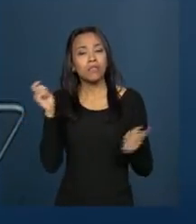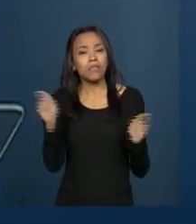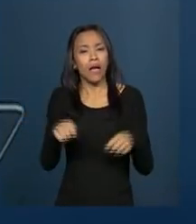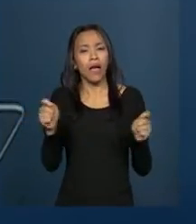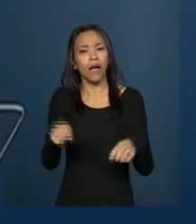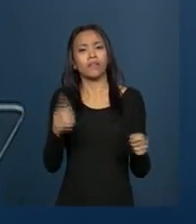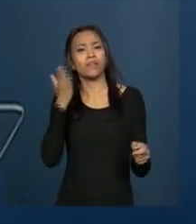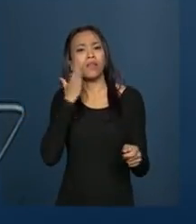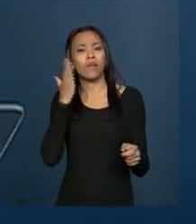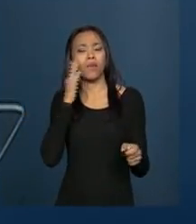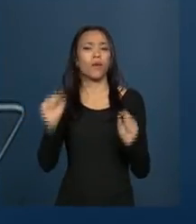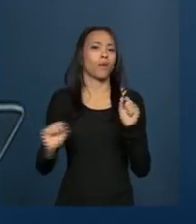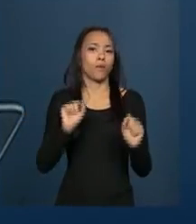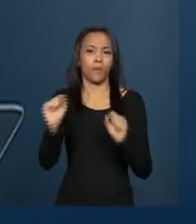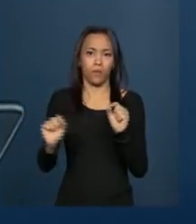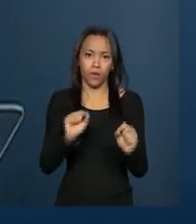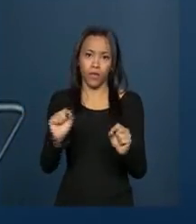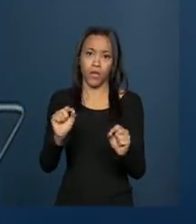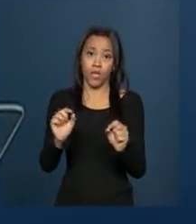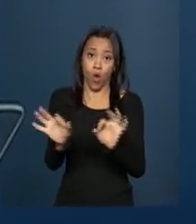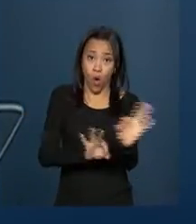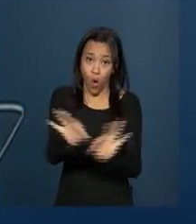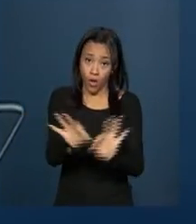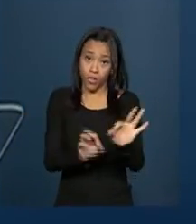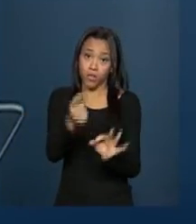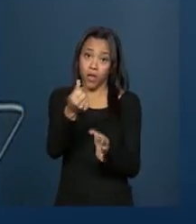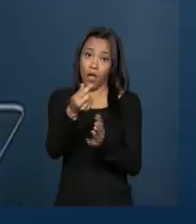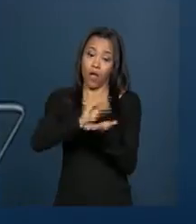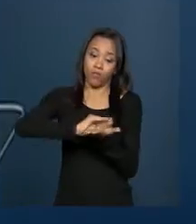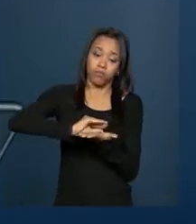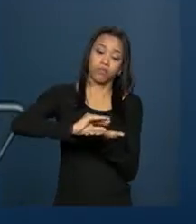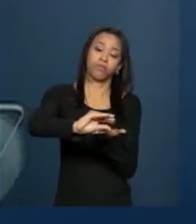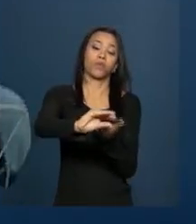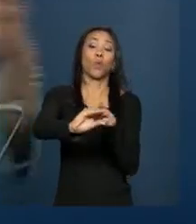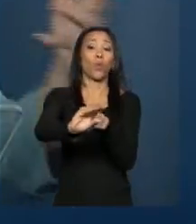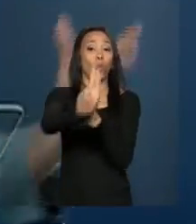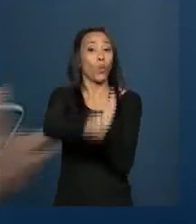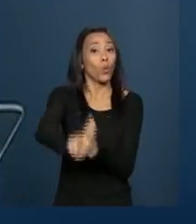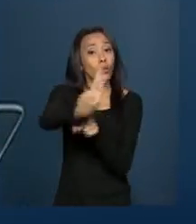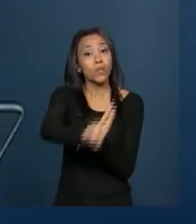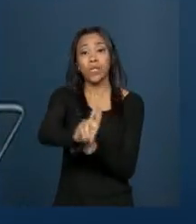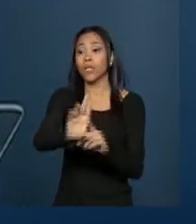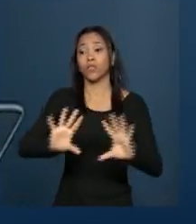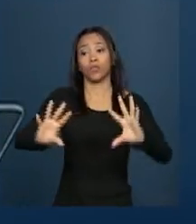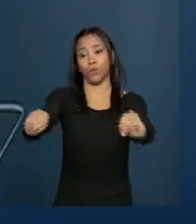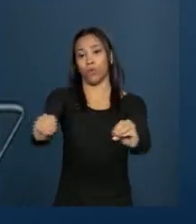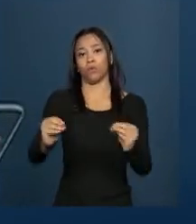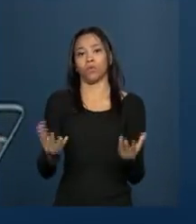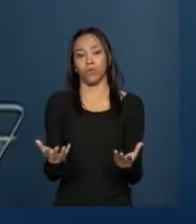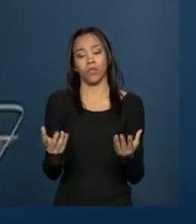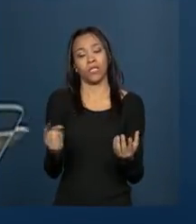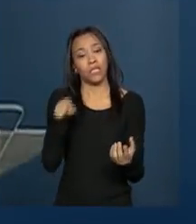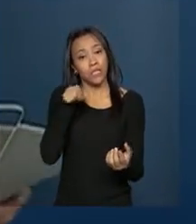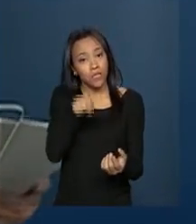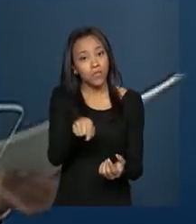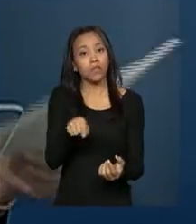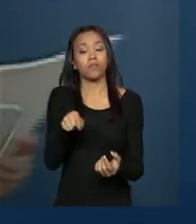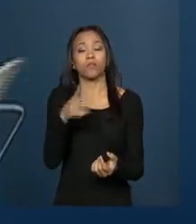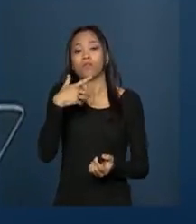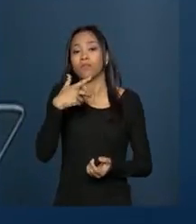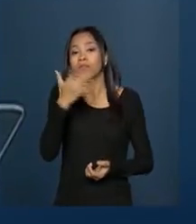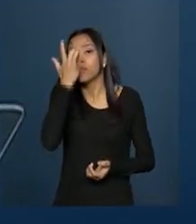nós podemos fazer os investimentos, utilizando os recursos de todos nós e, com isso,